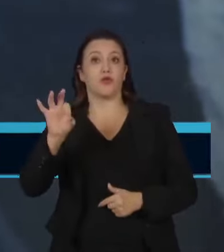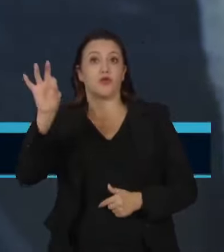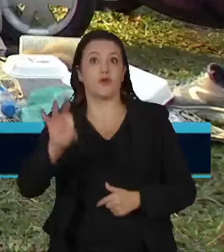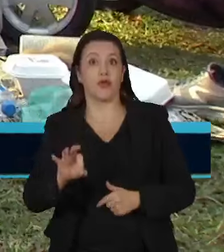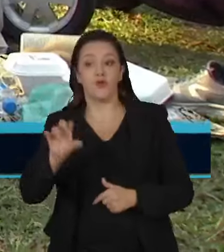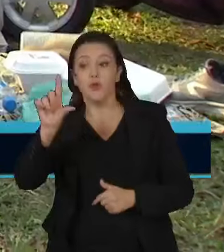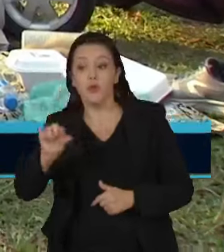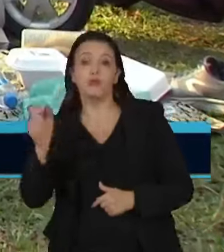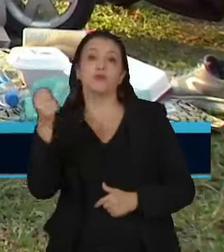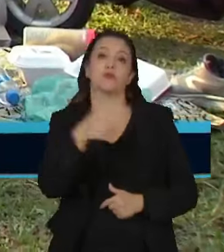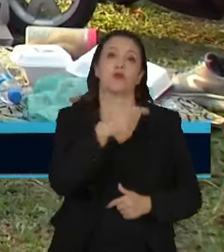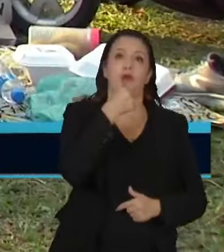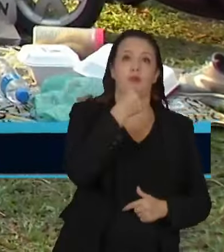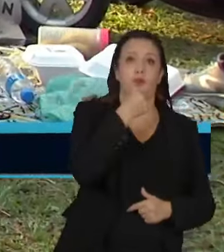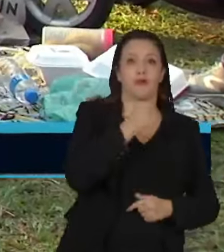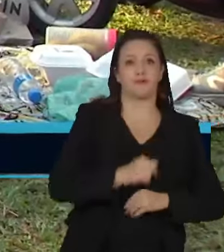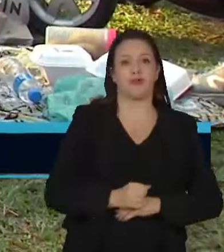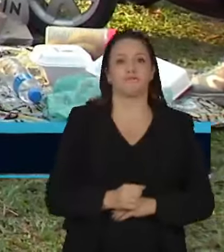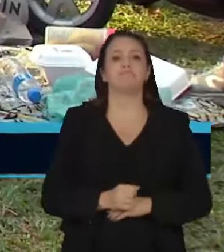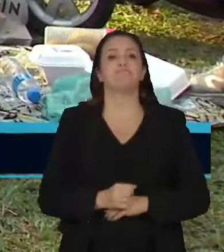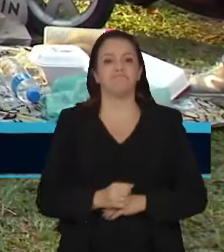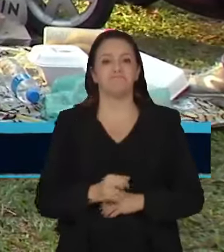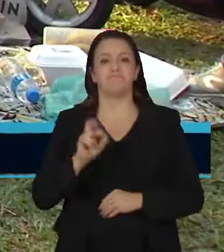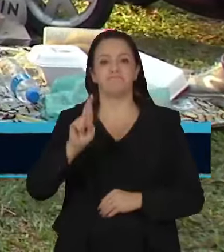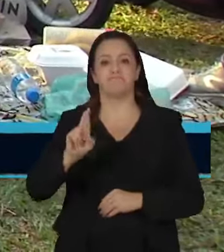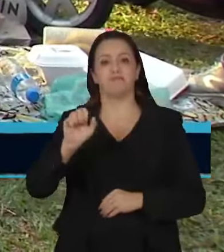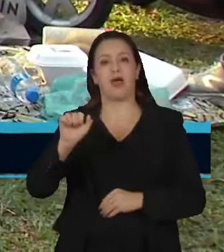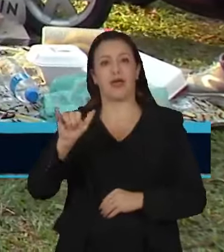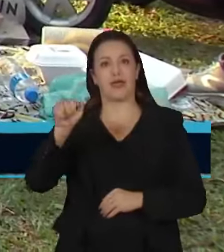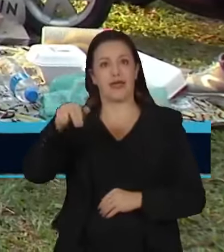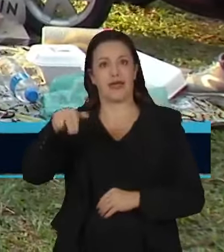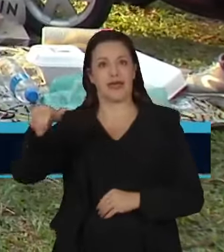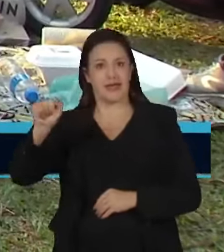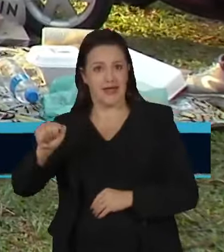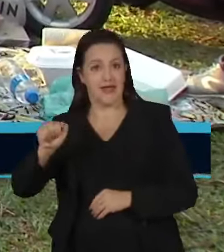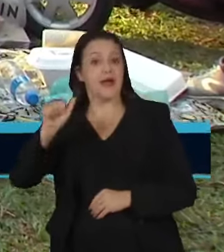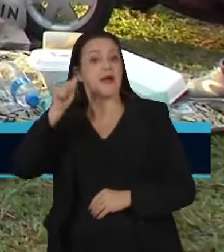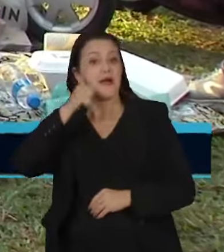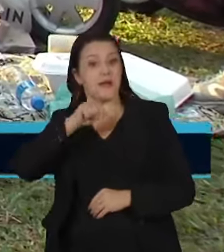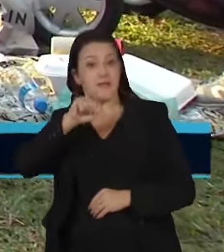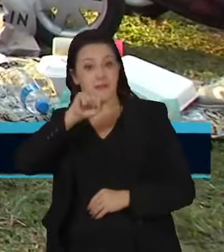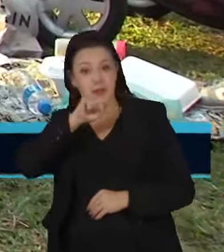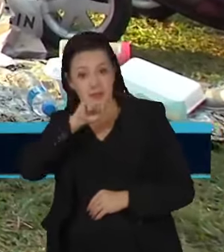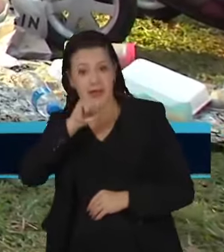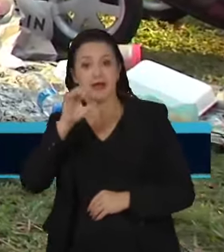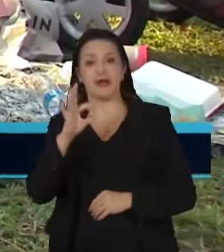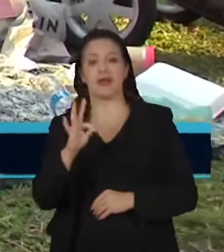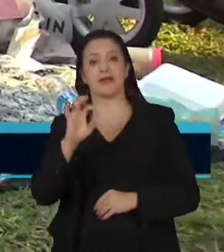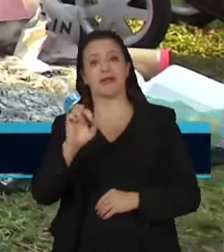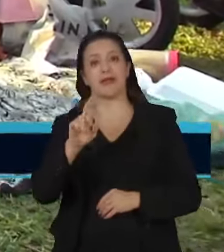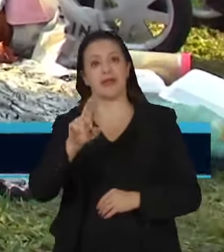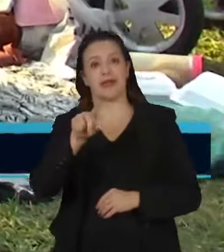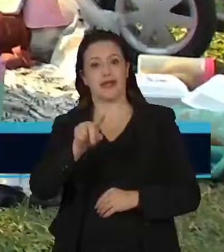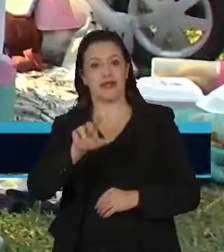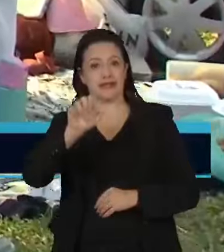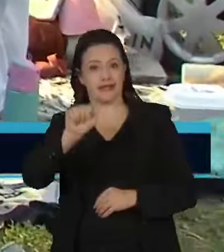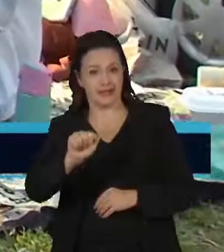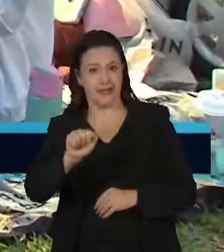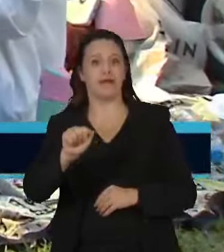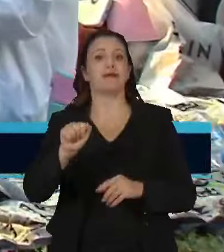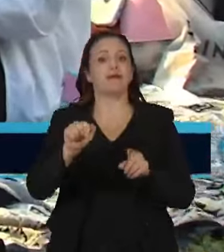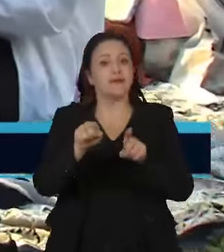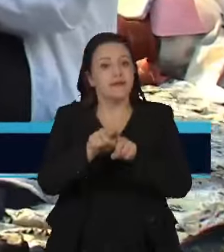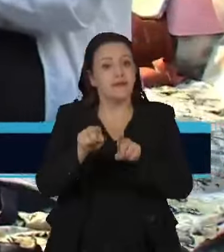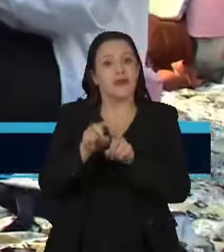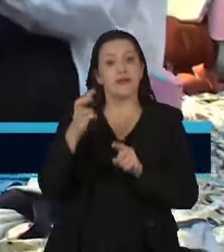homens Rayana é mãe da Teresa de 3 anos e do Vicente de 5 meses quando soube da gravidez do mais